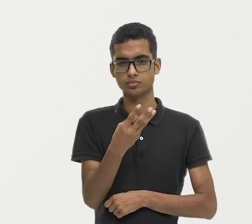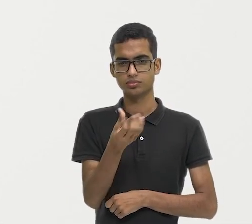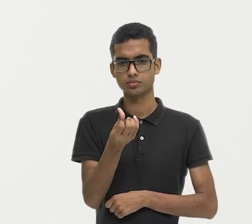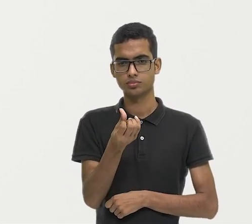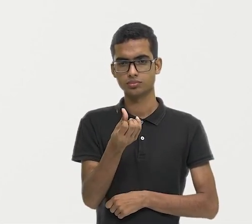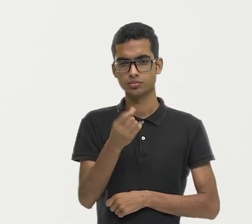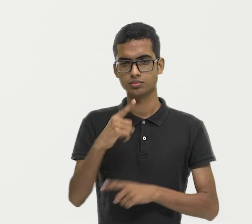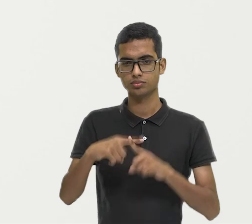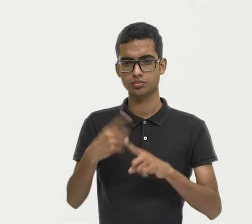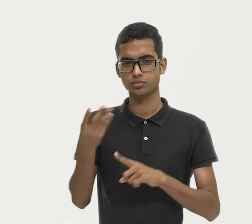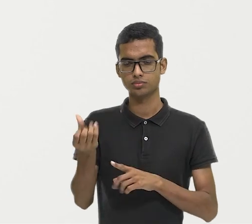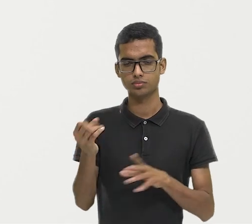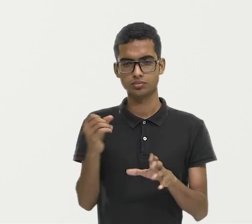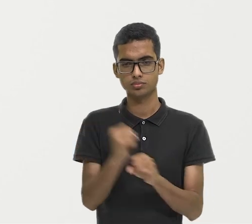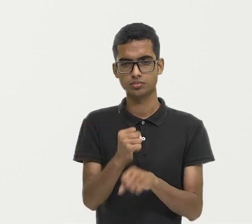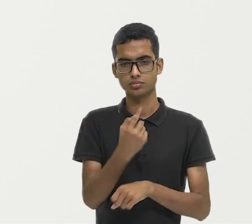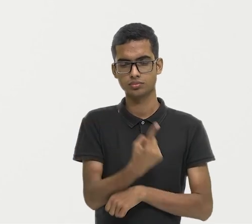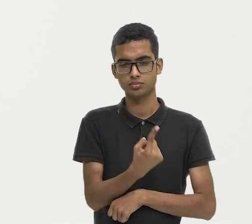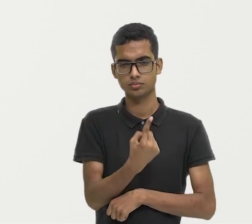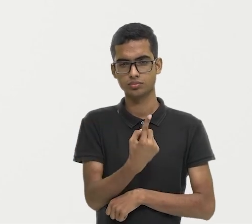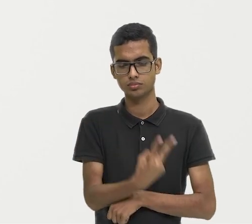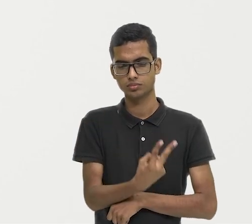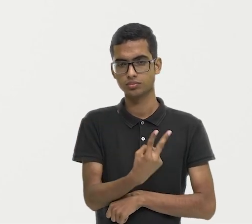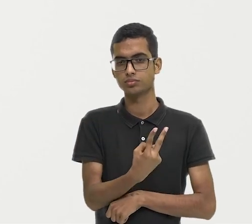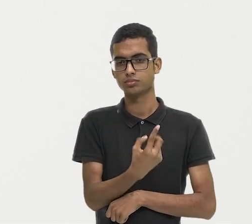6 vezes 3, 18. Ou seja,